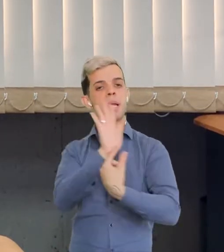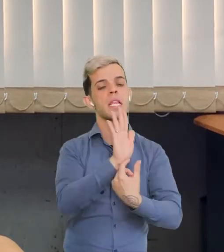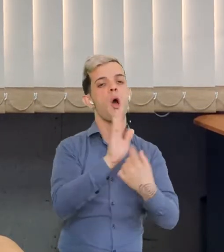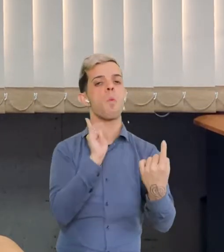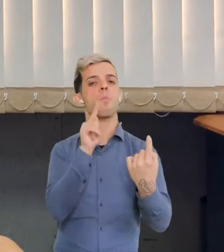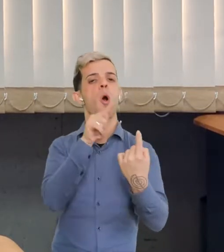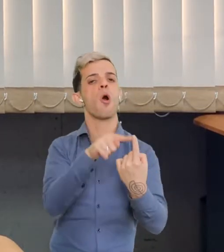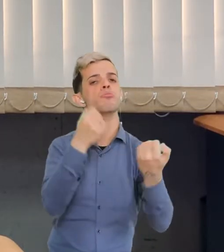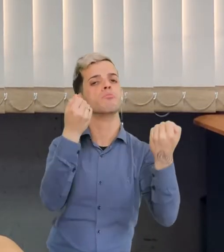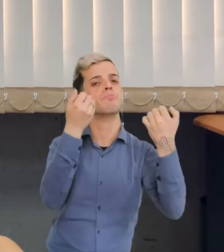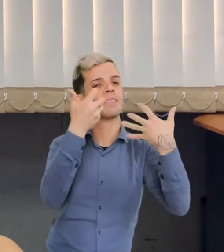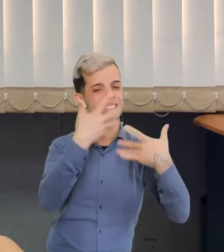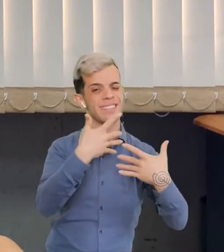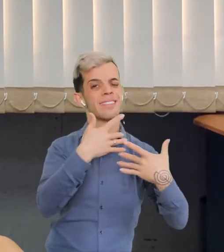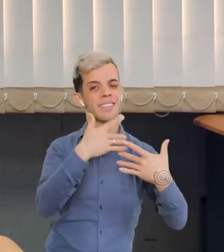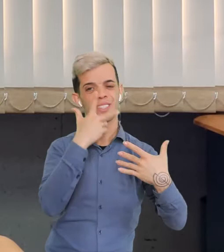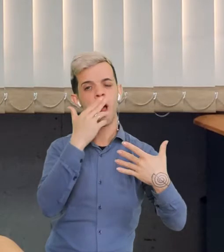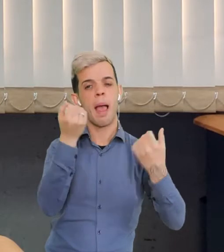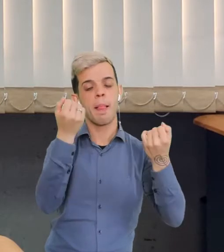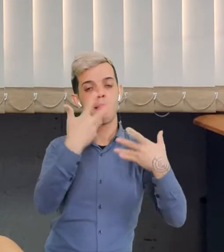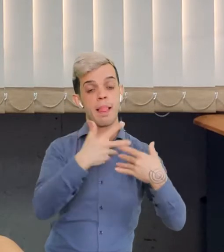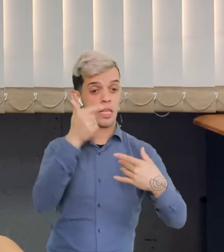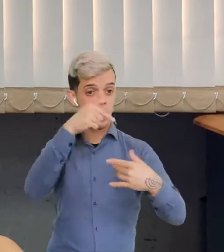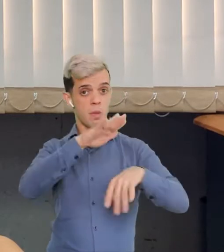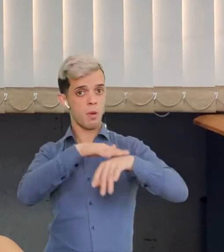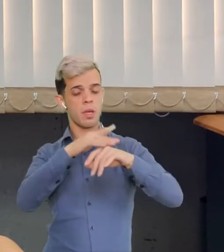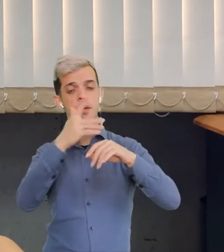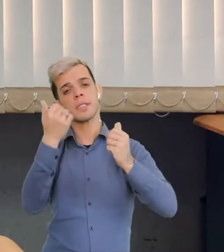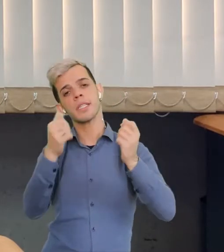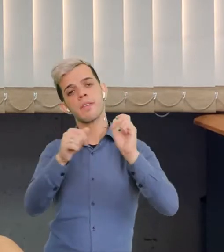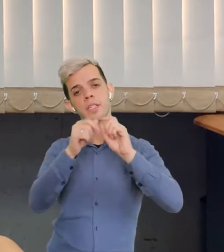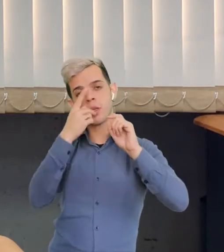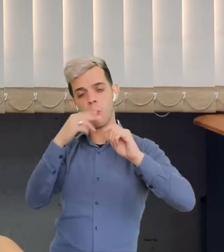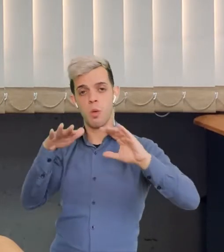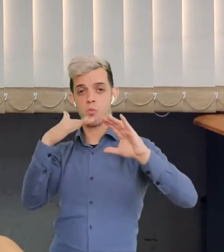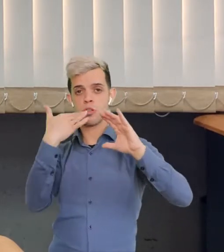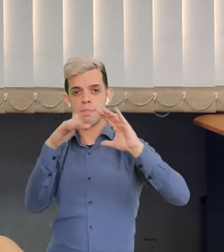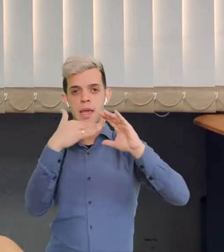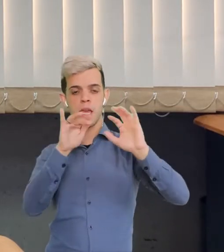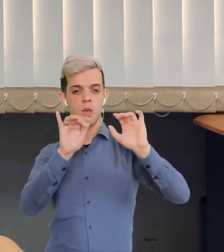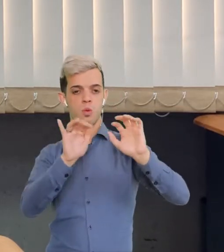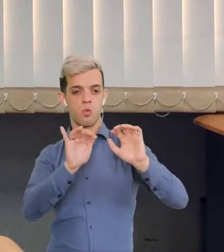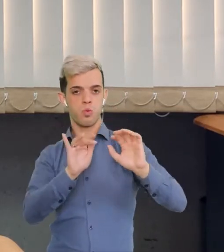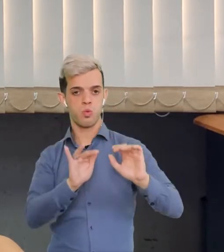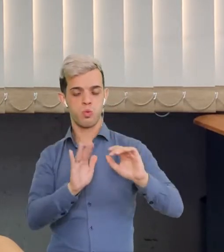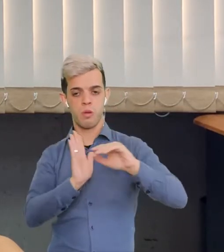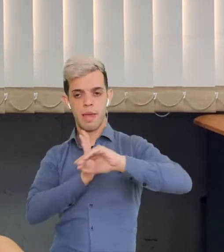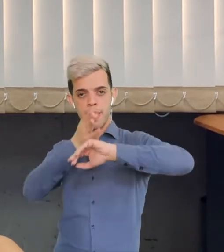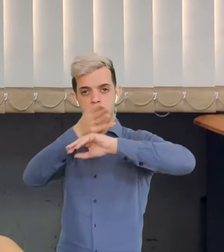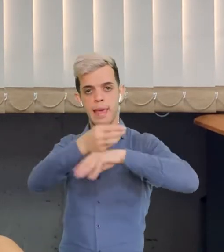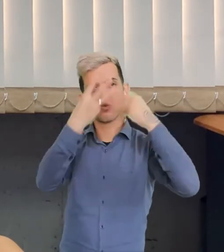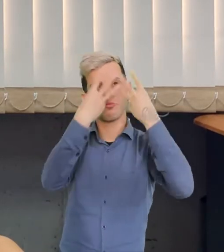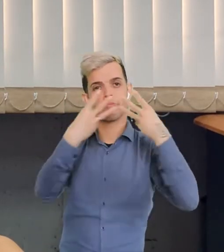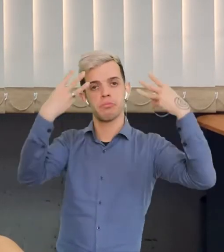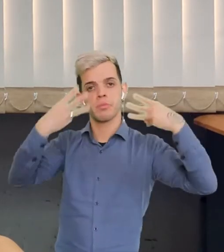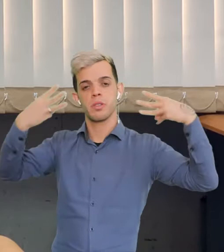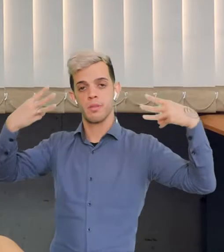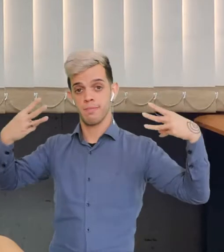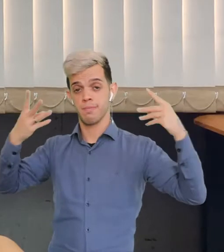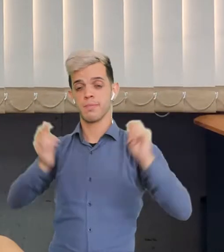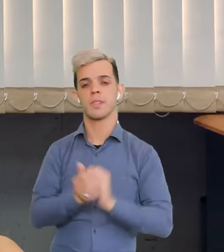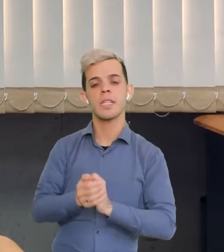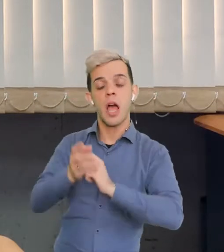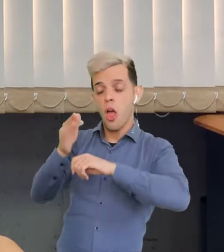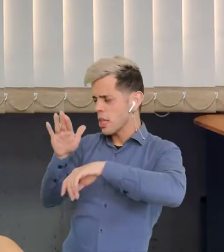sua defesa. A defesa ela é apresentada de modo eletrônico através do portal de